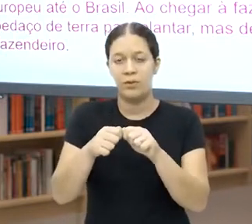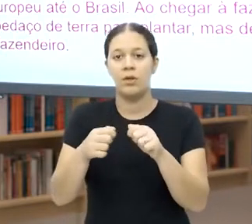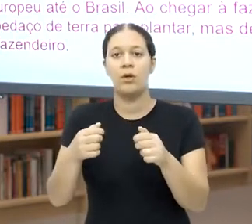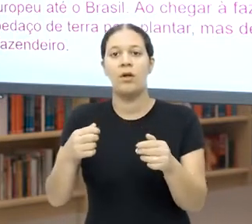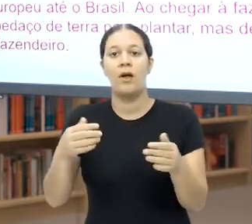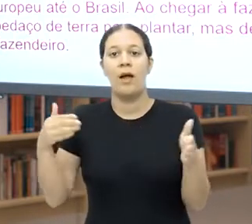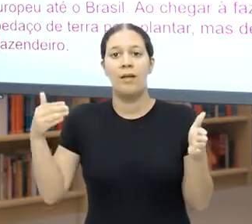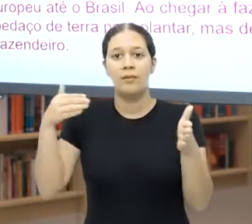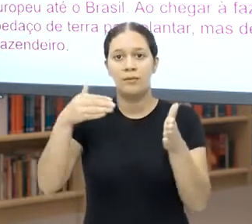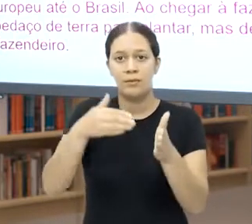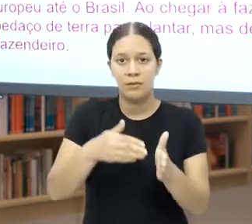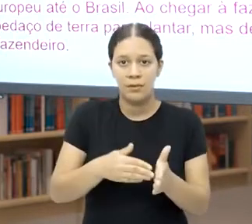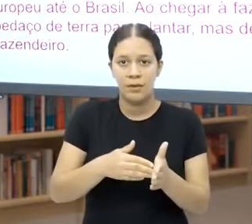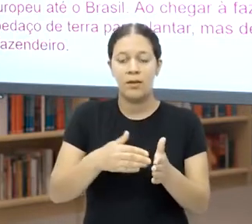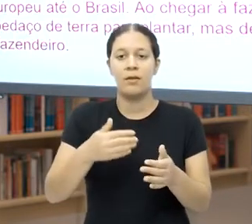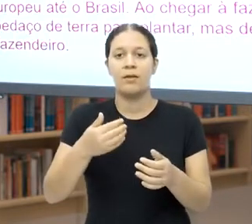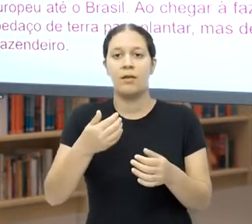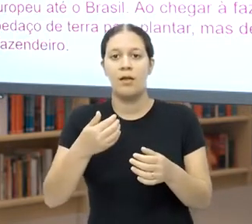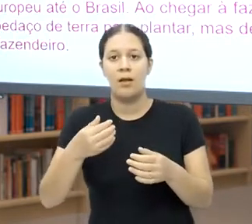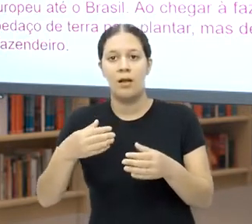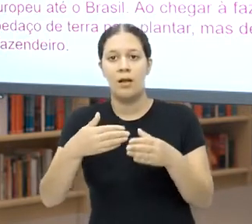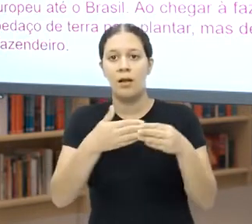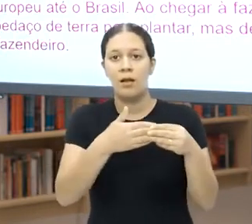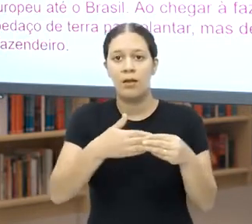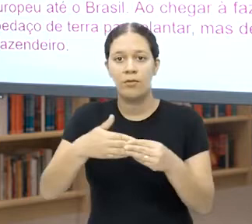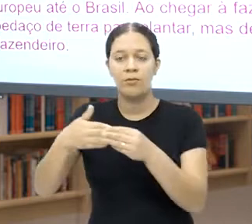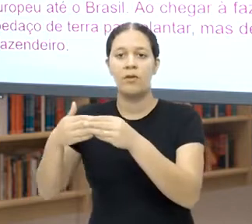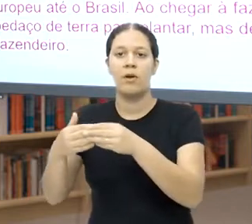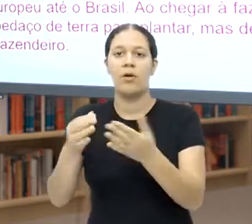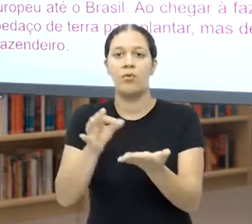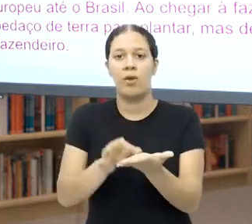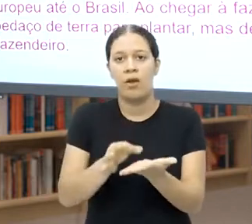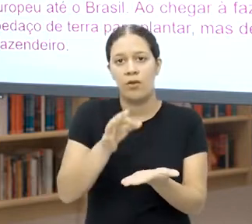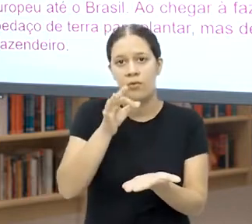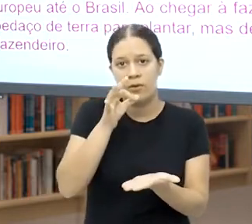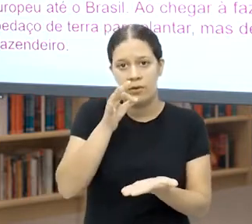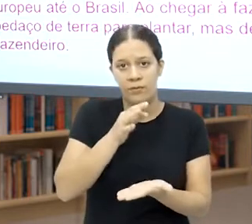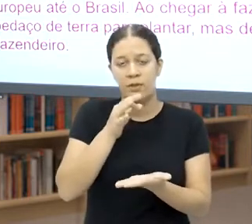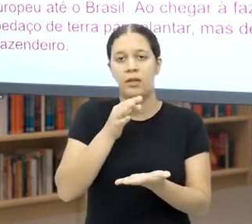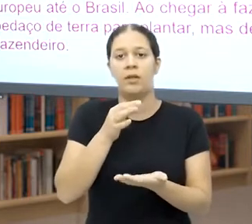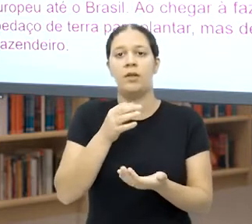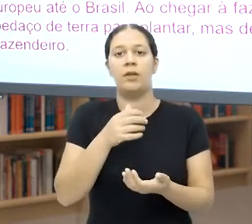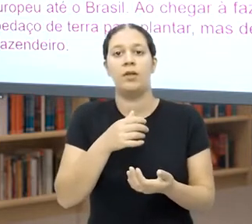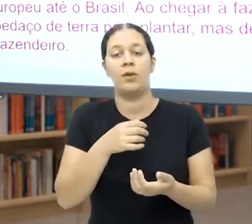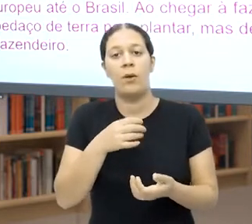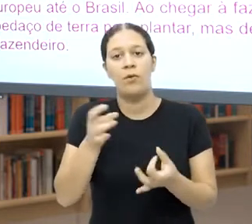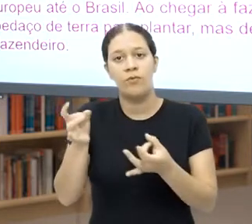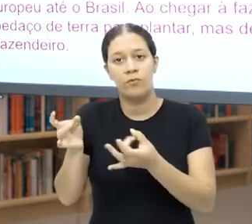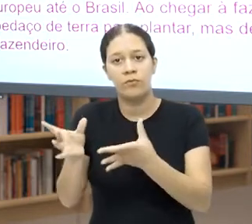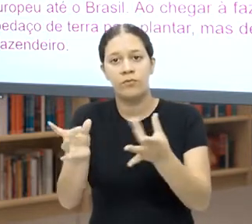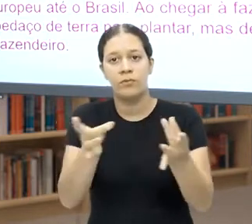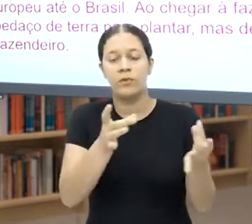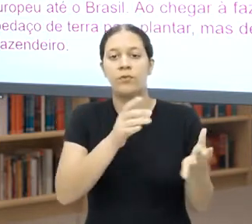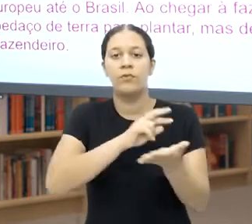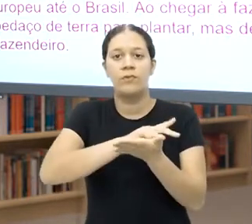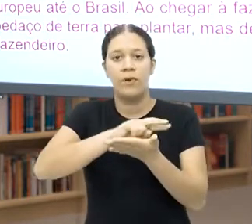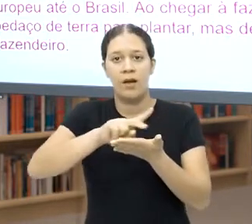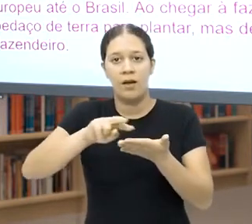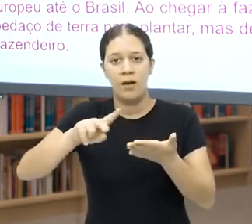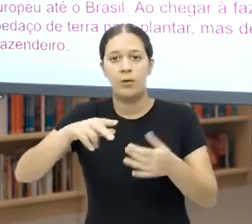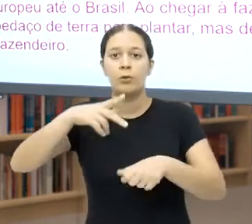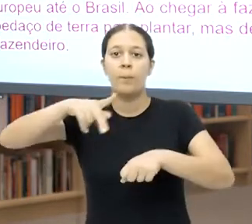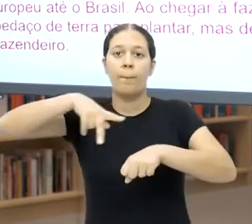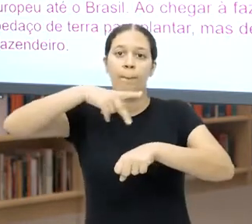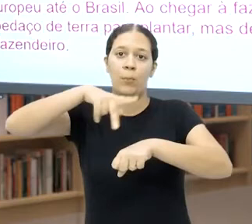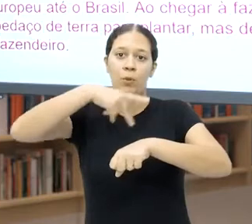até o porto e esse café ser exportado. Que é exportado, levado, ser vendido para vários países.